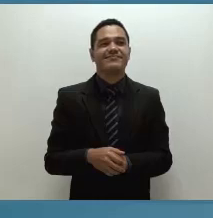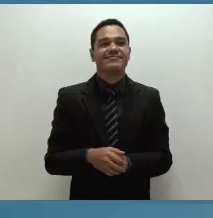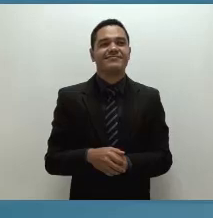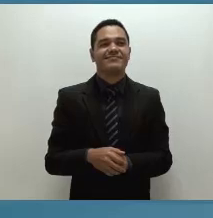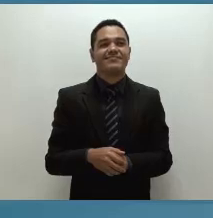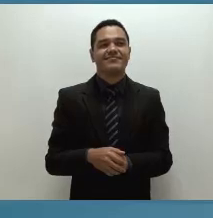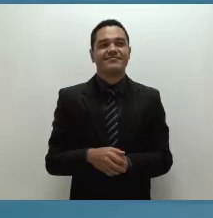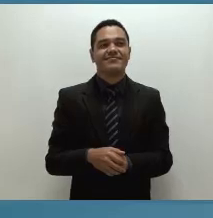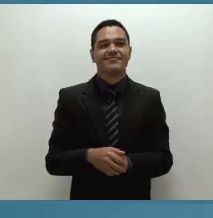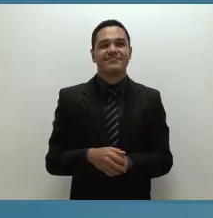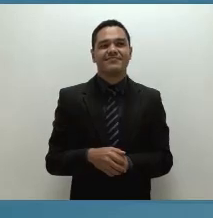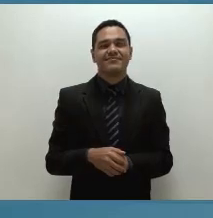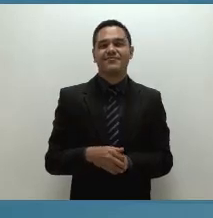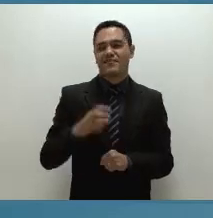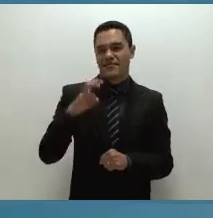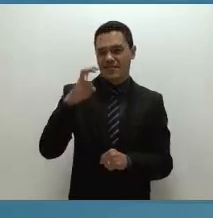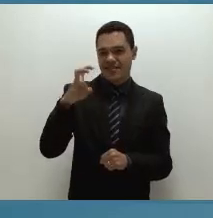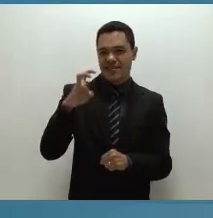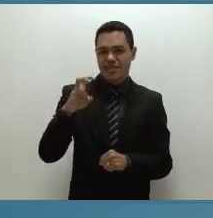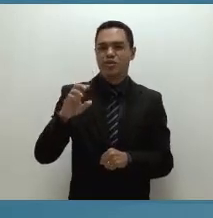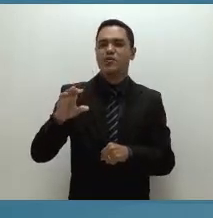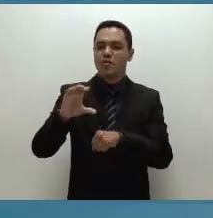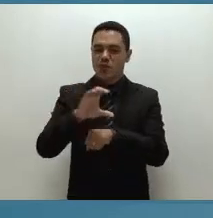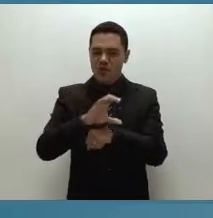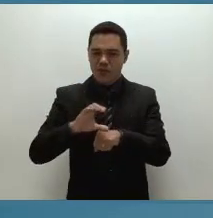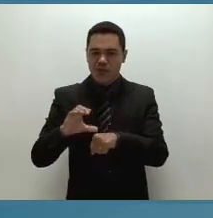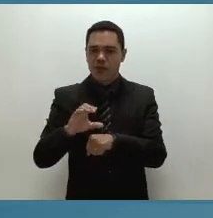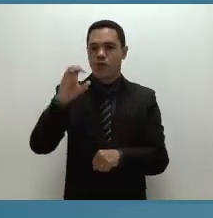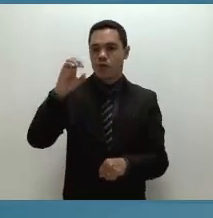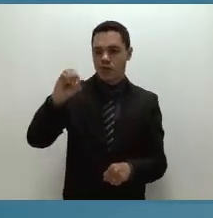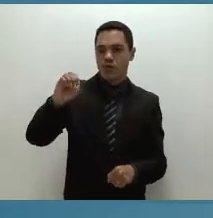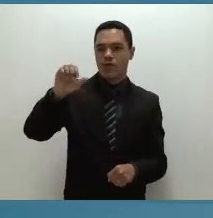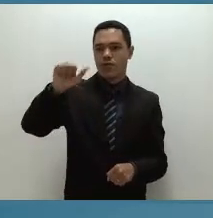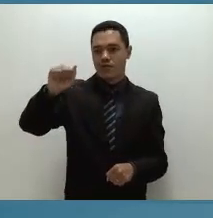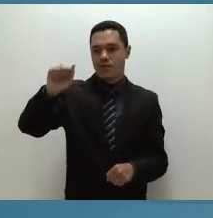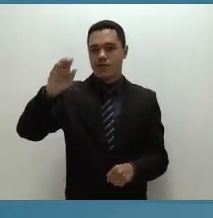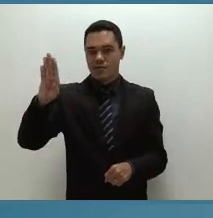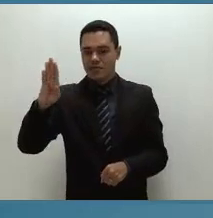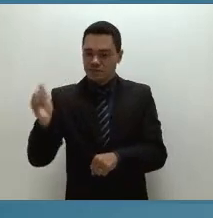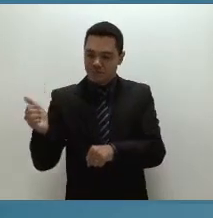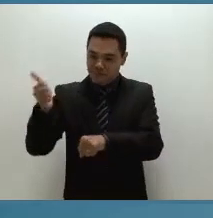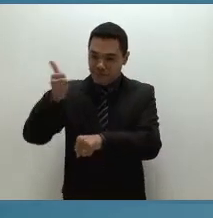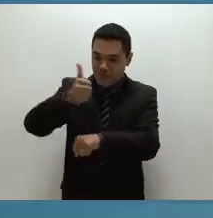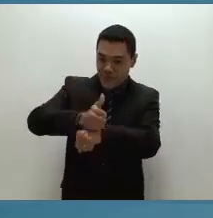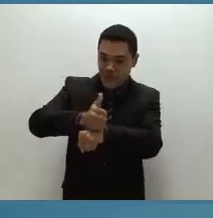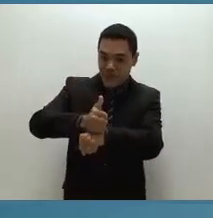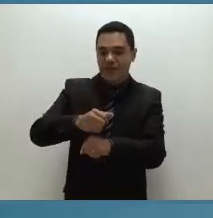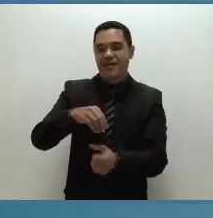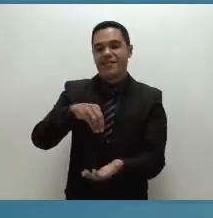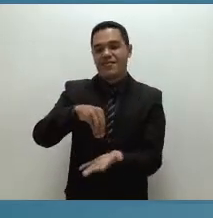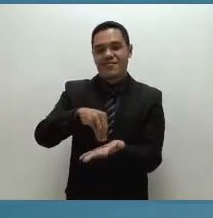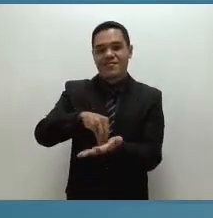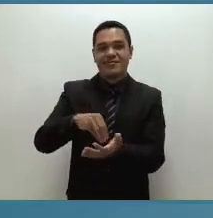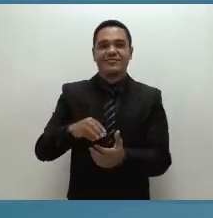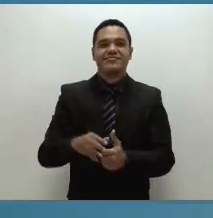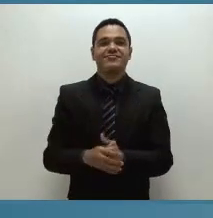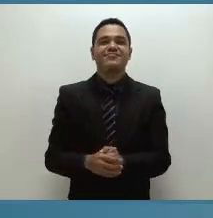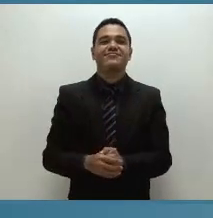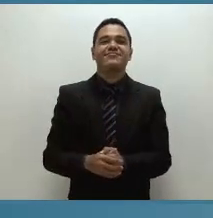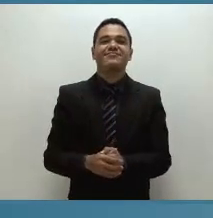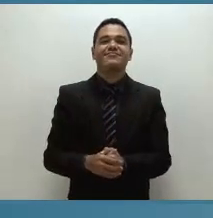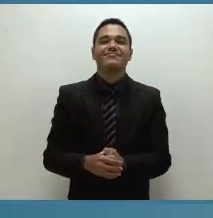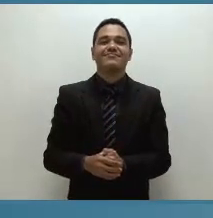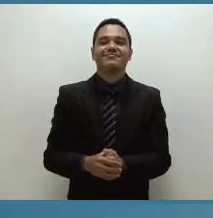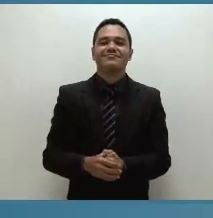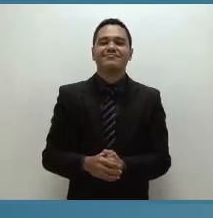do quinto constitucional destinada ao AB a ser ocupada ainda. Mas o compromisso